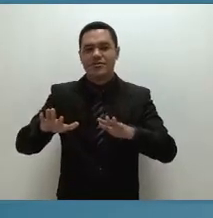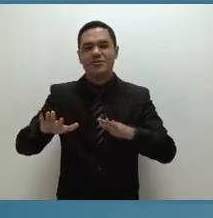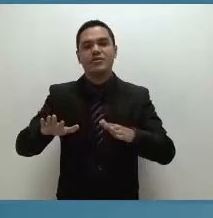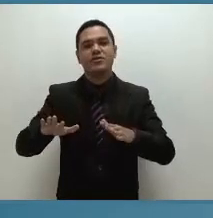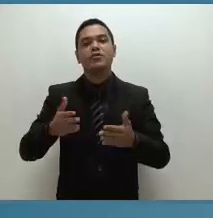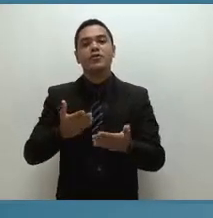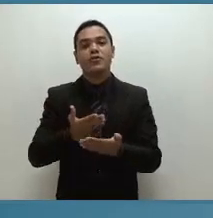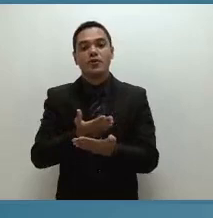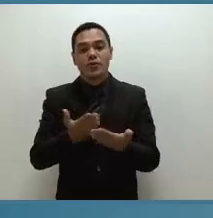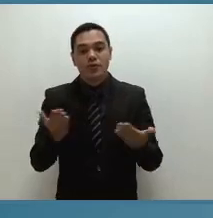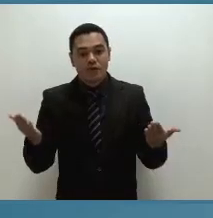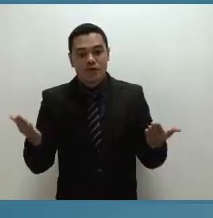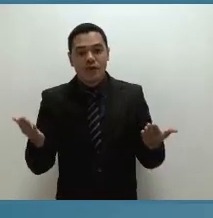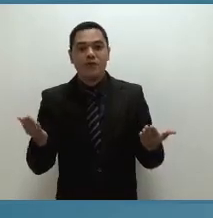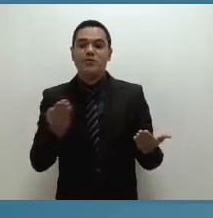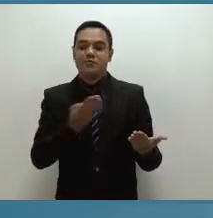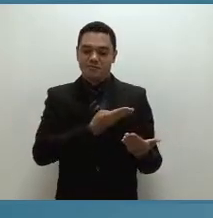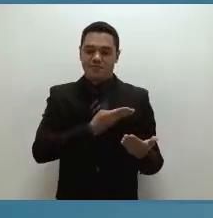desenvolvimento dessa